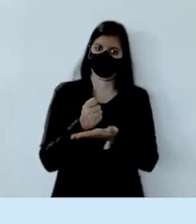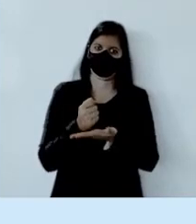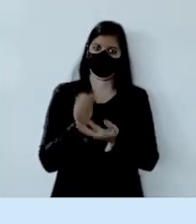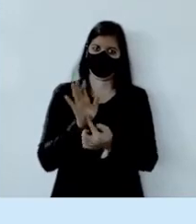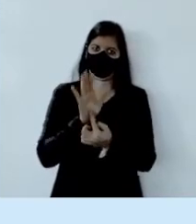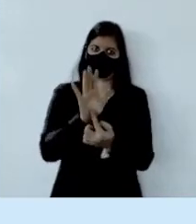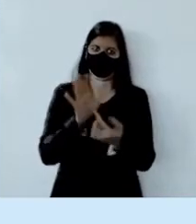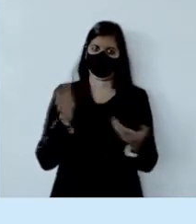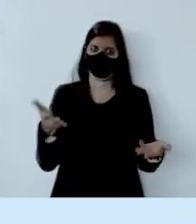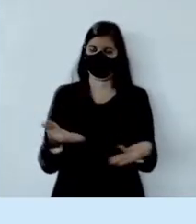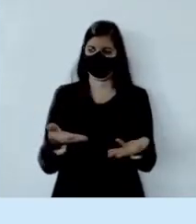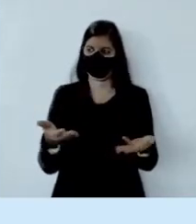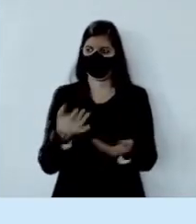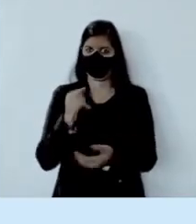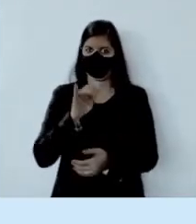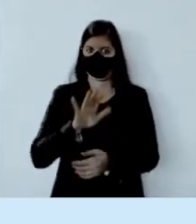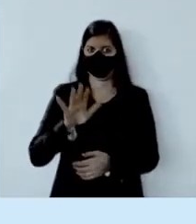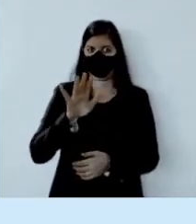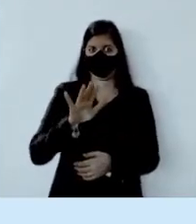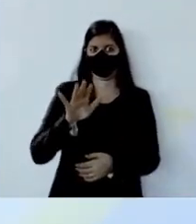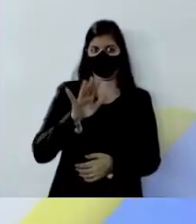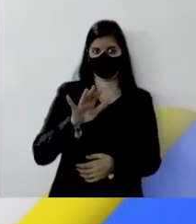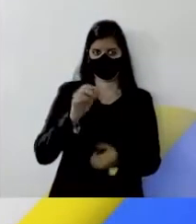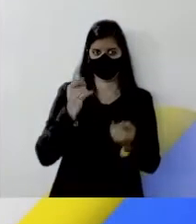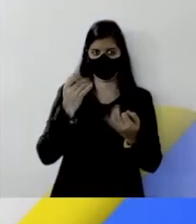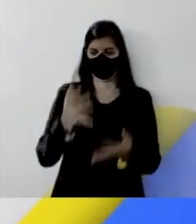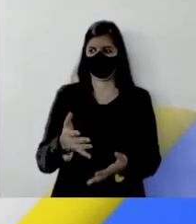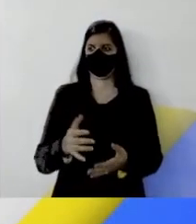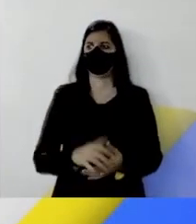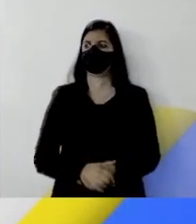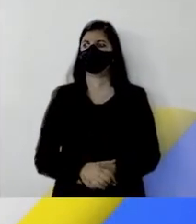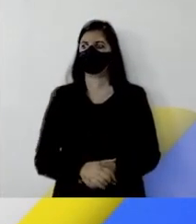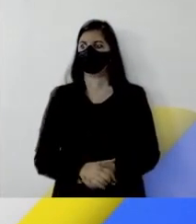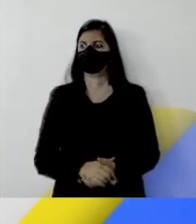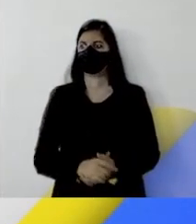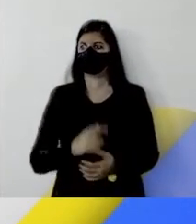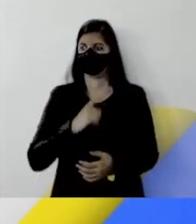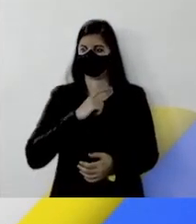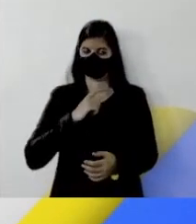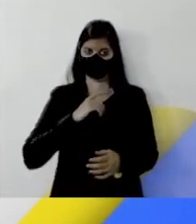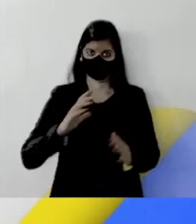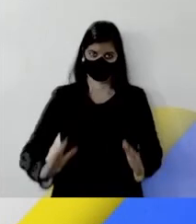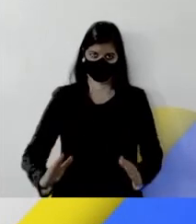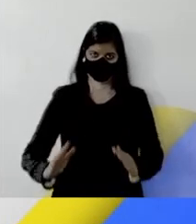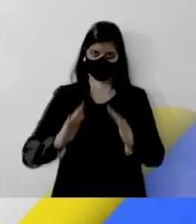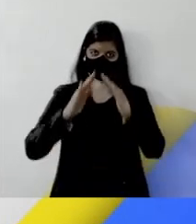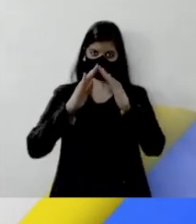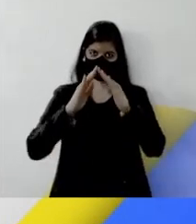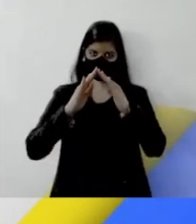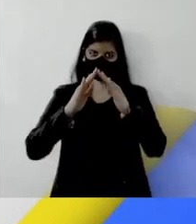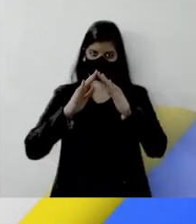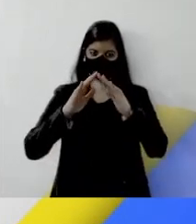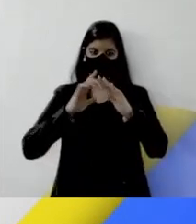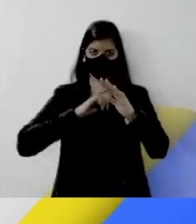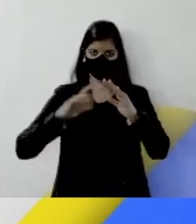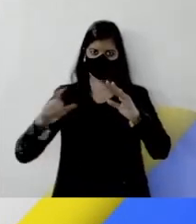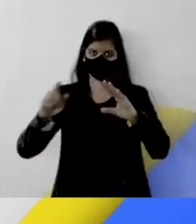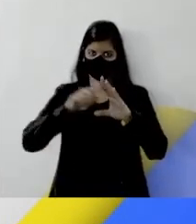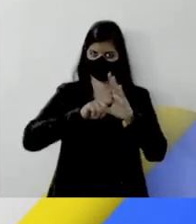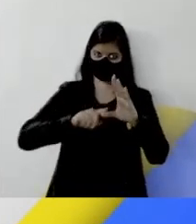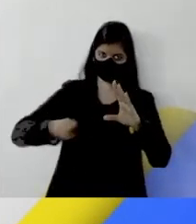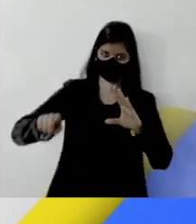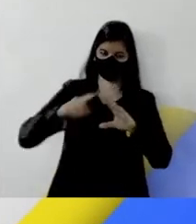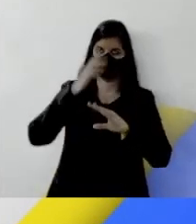mostrar agora a imagem do que eu estou explicando para vocês. A gente tem uma pirâmide, né, que é o sólido, e aí a